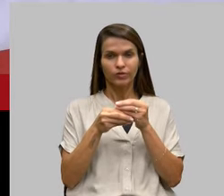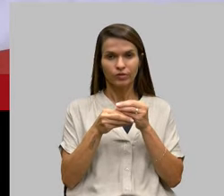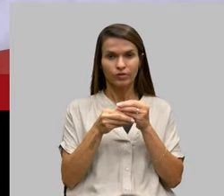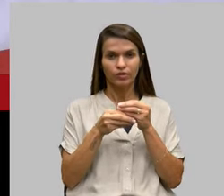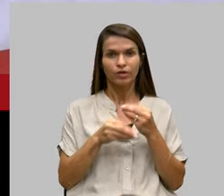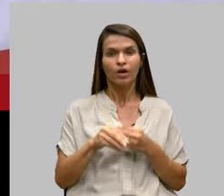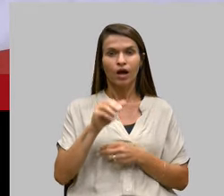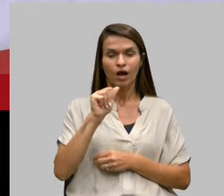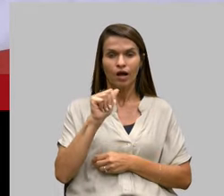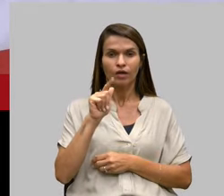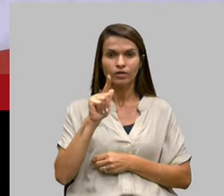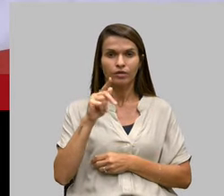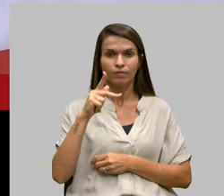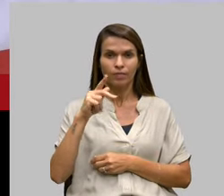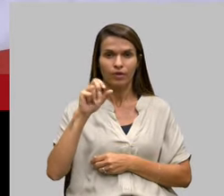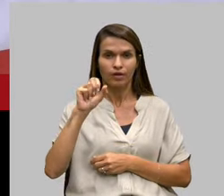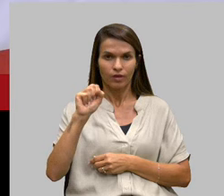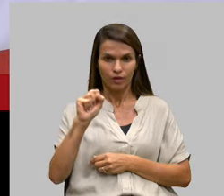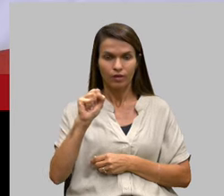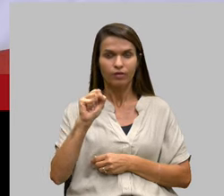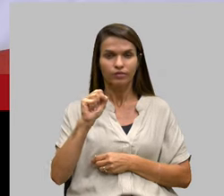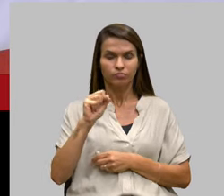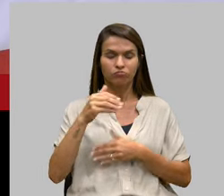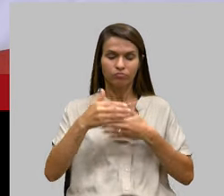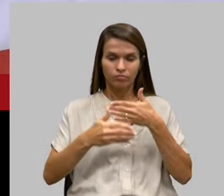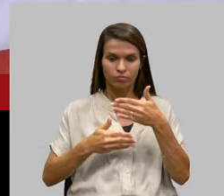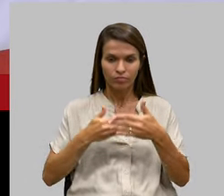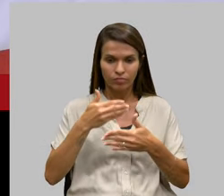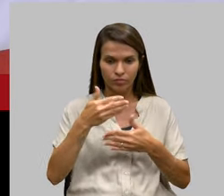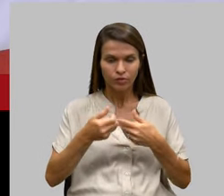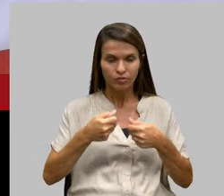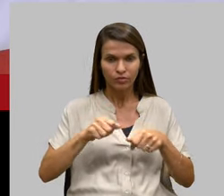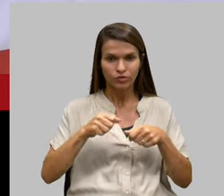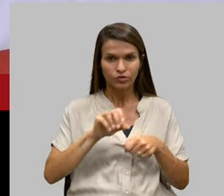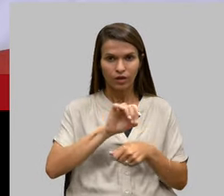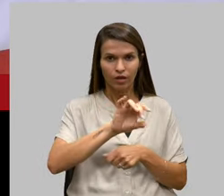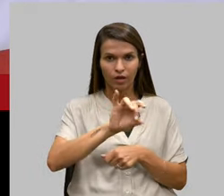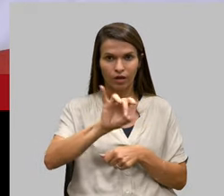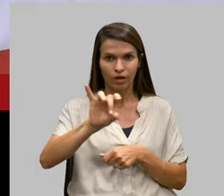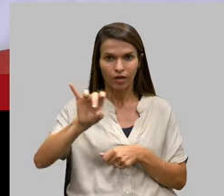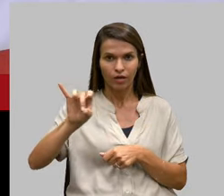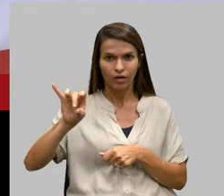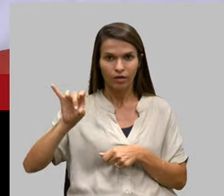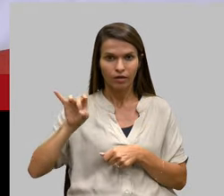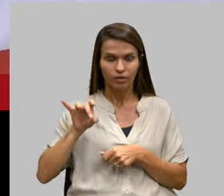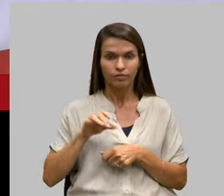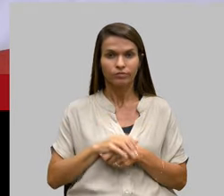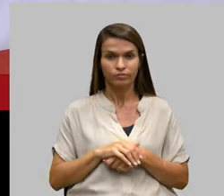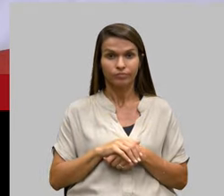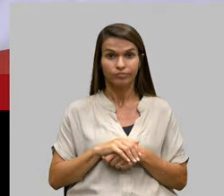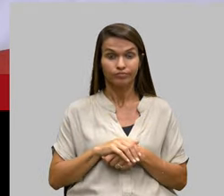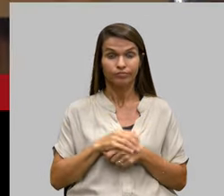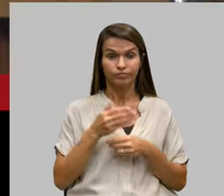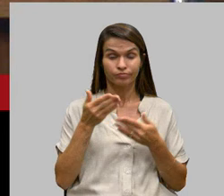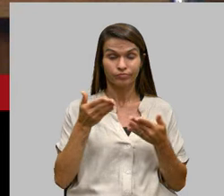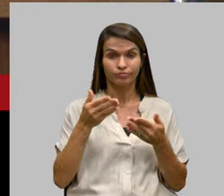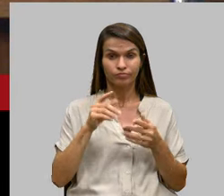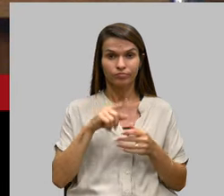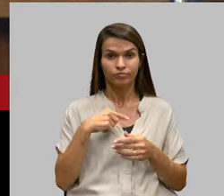falando de rgps Também na medida da necessidade de cada um para isso nós precisaríamos